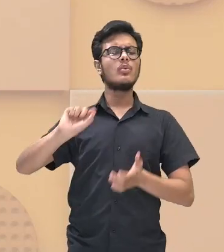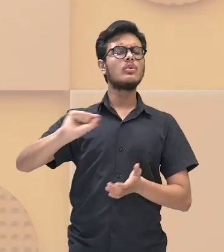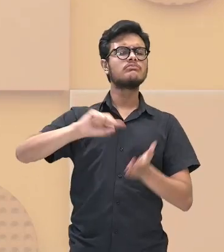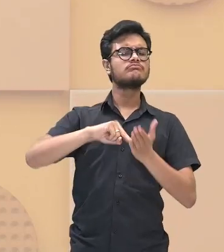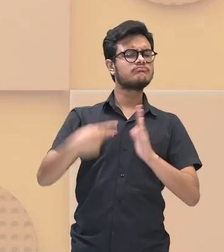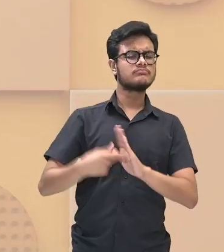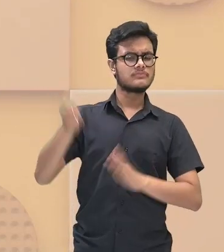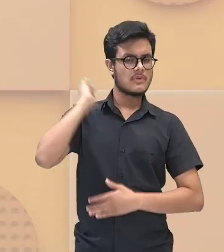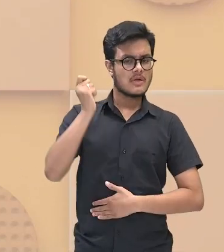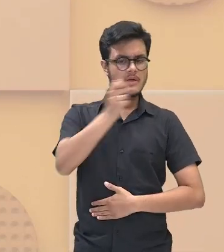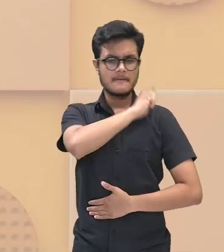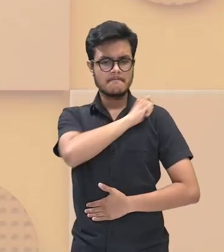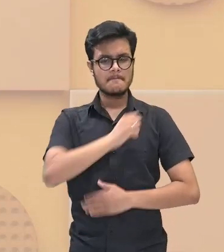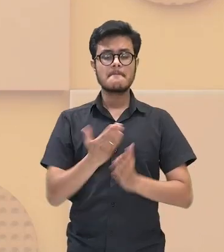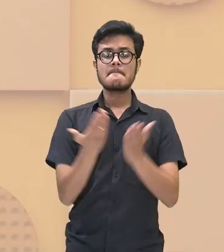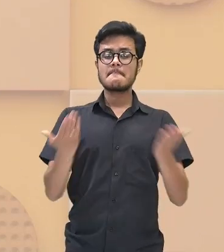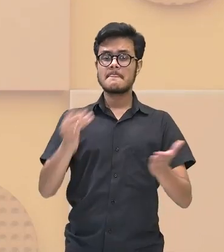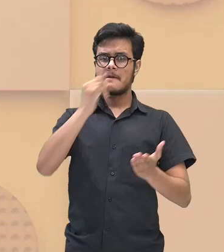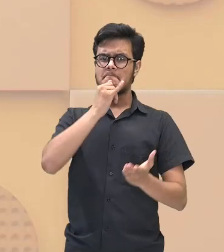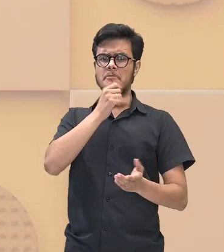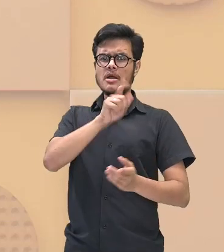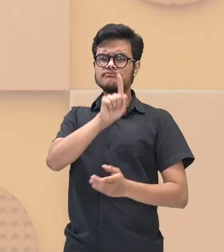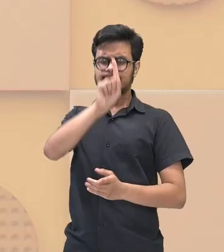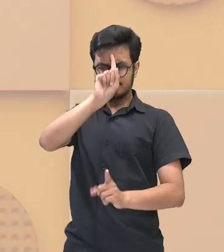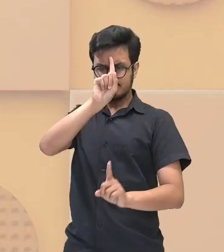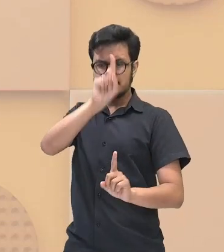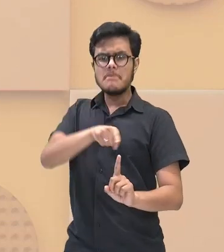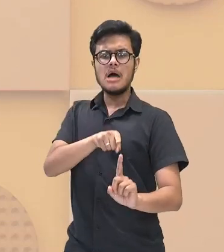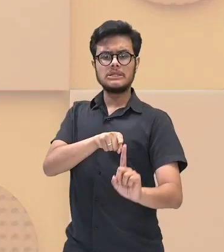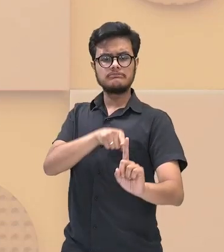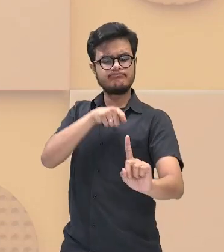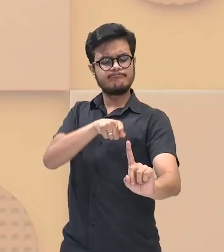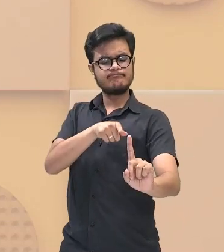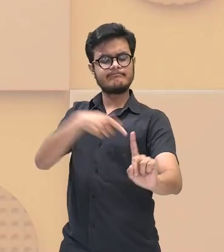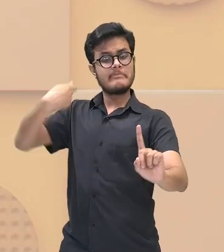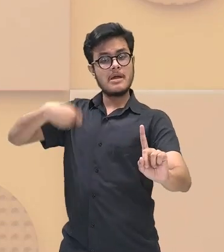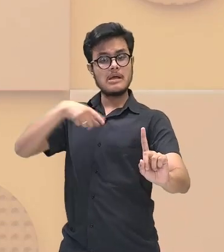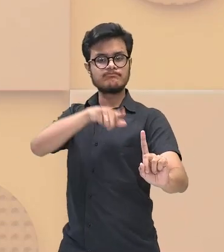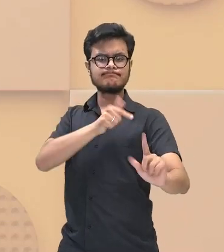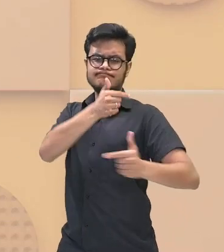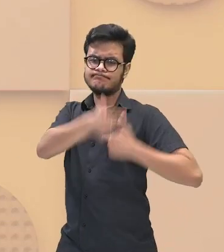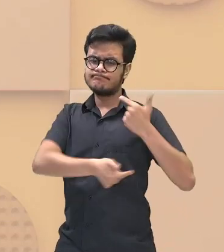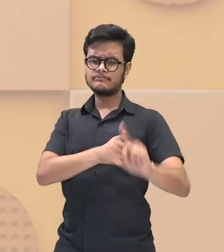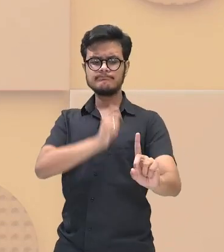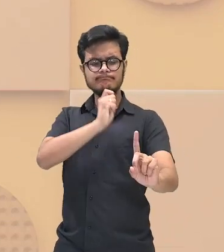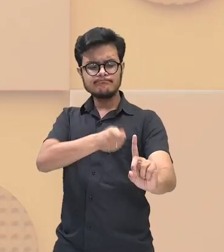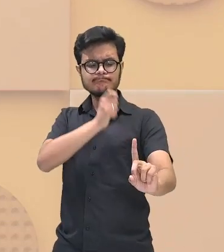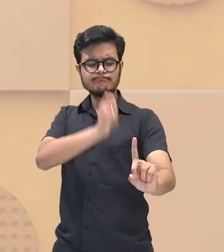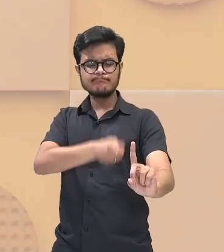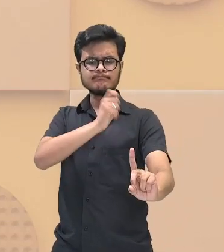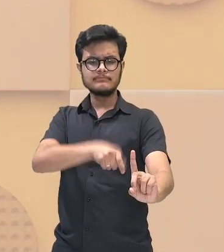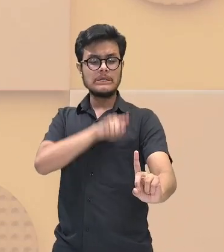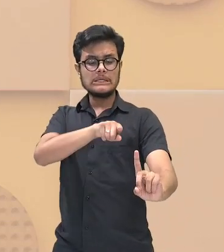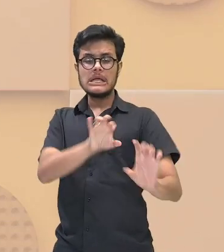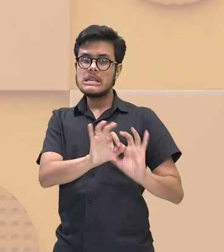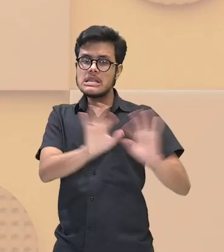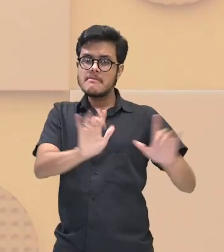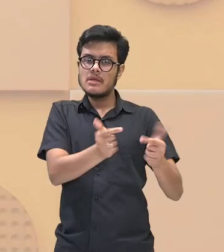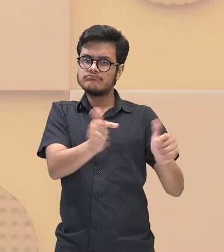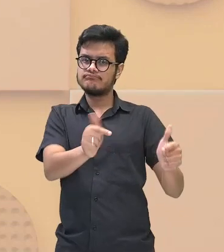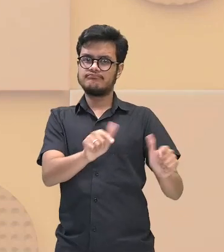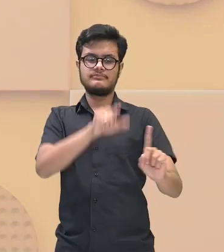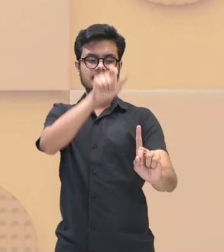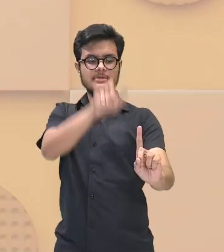escravização? É justamente quando você impõe um trabalho a outra pessoa e acaba ali tirando a liberdade dessa